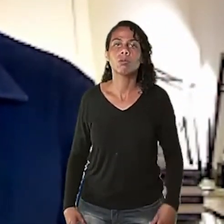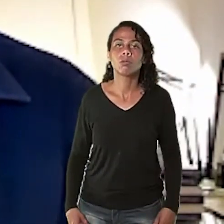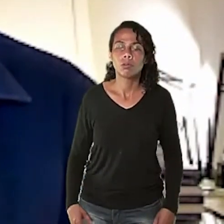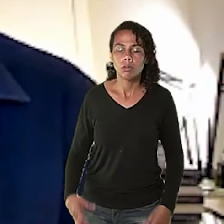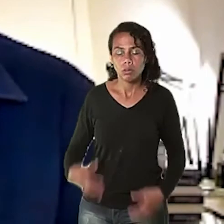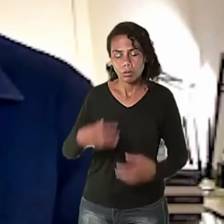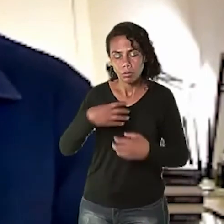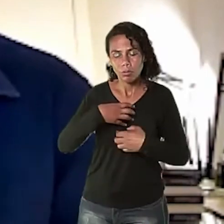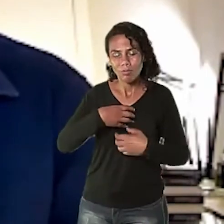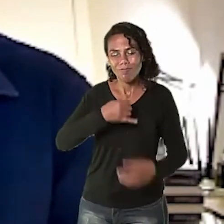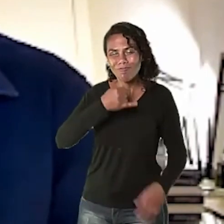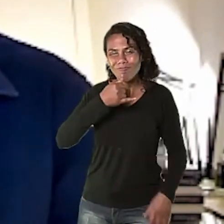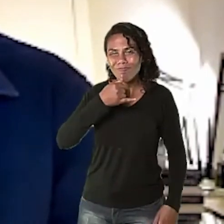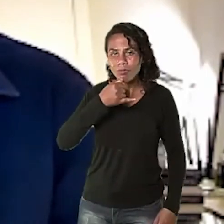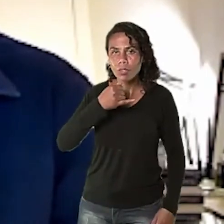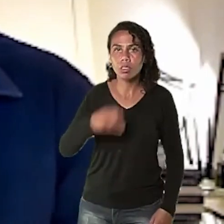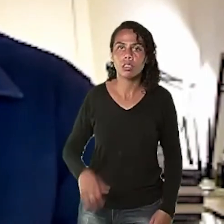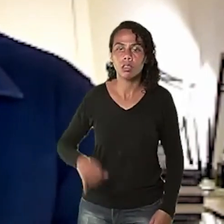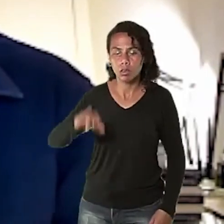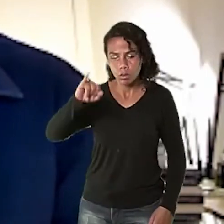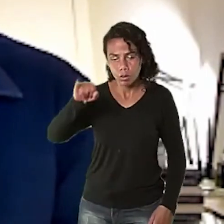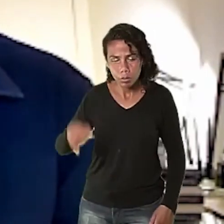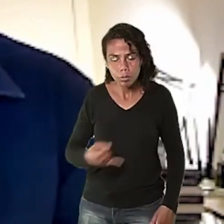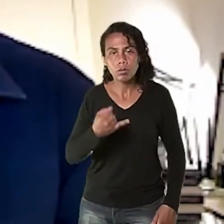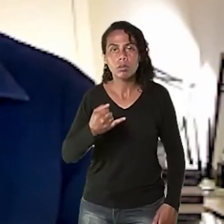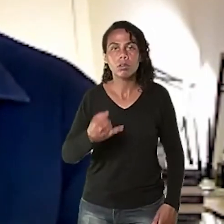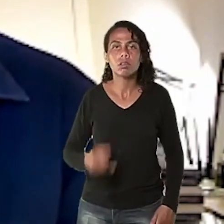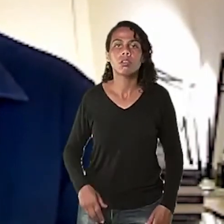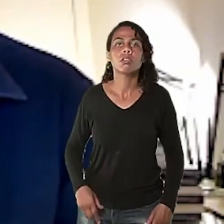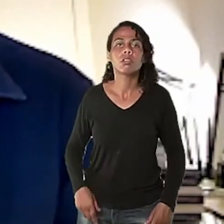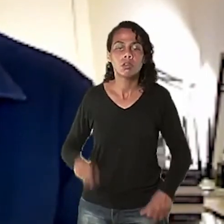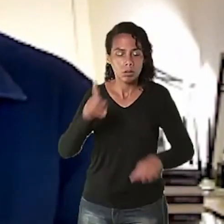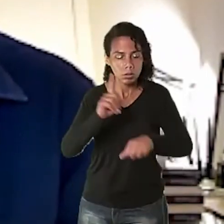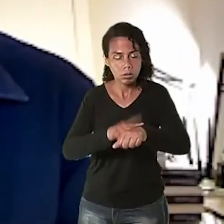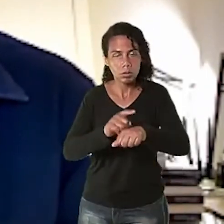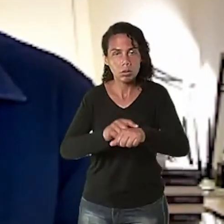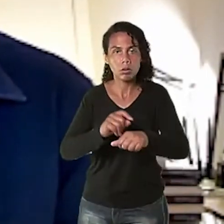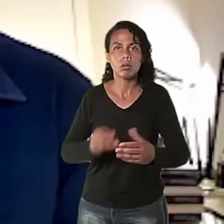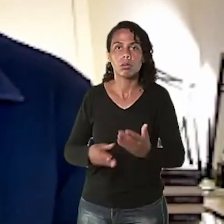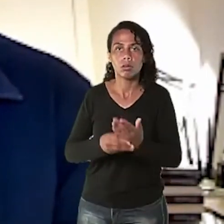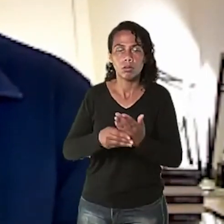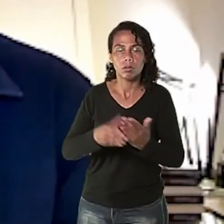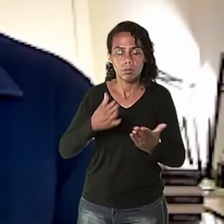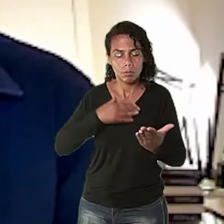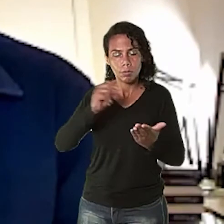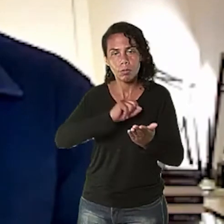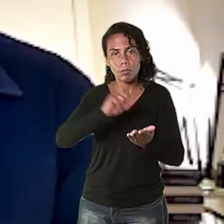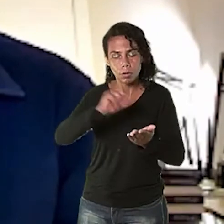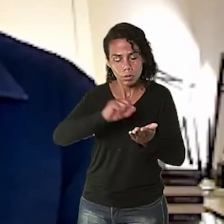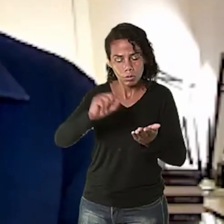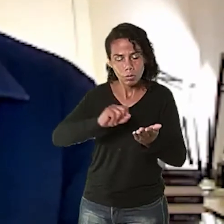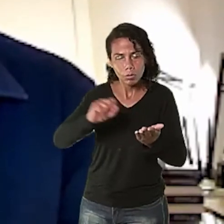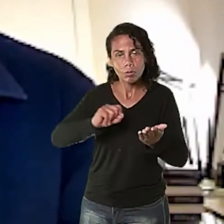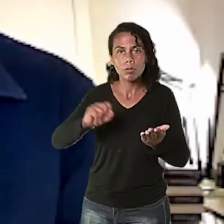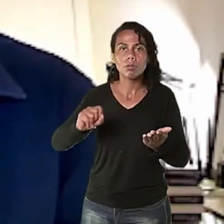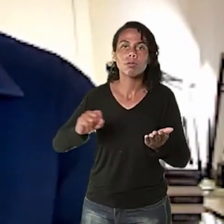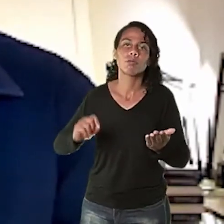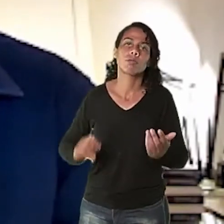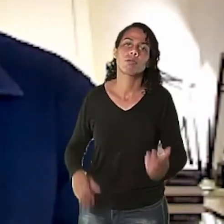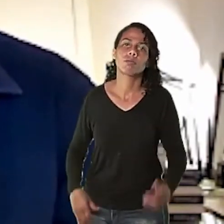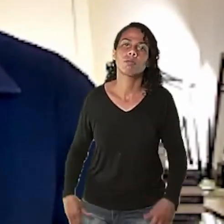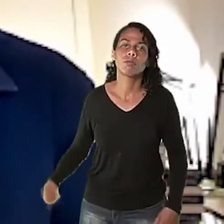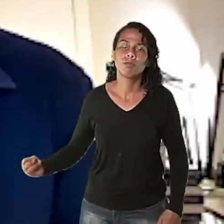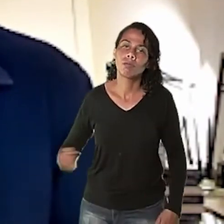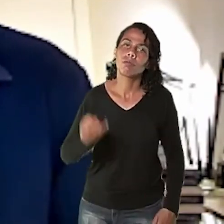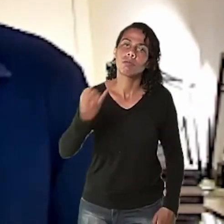um testemunho. Eu acho que eu vou aprofundar coisas que não saíram na Piauí, enfim. A questão é que eu não